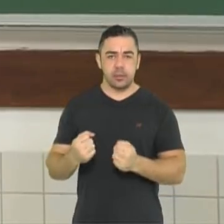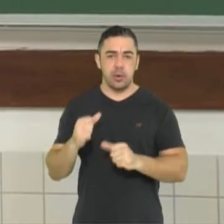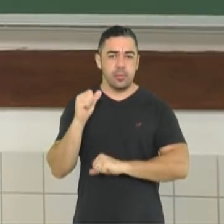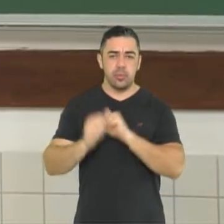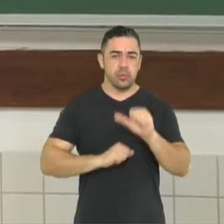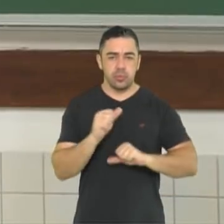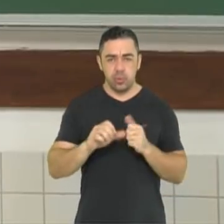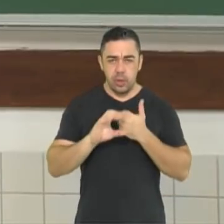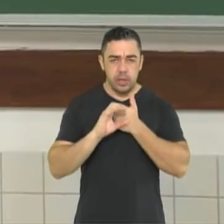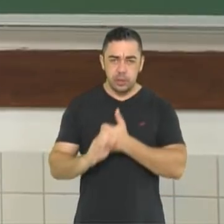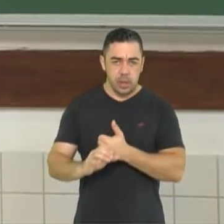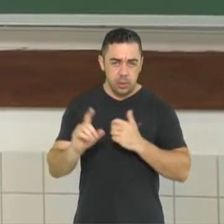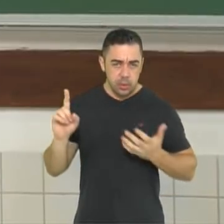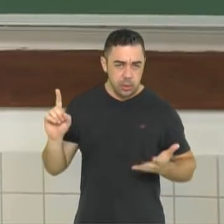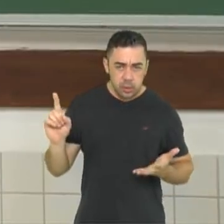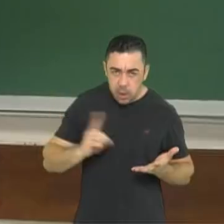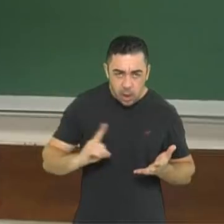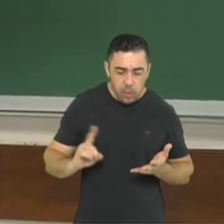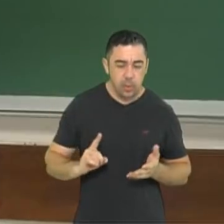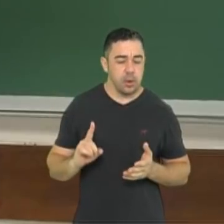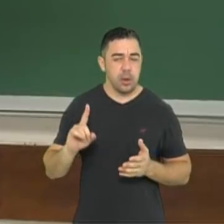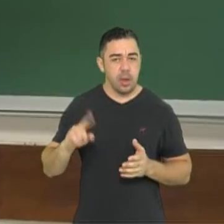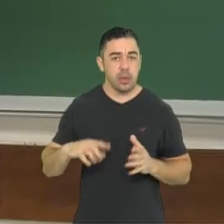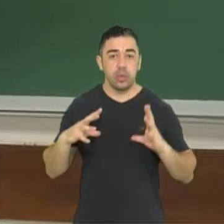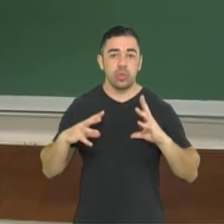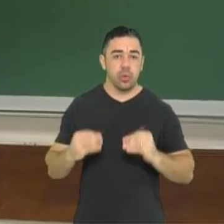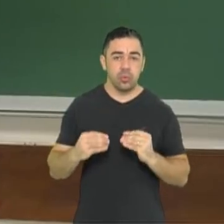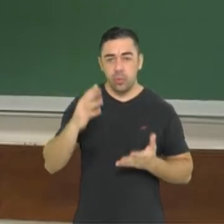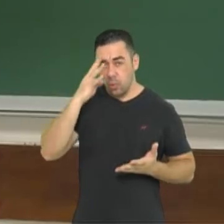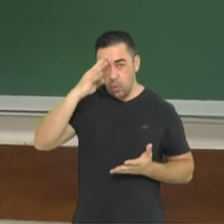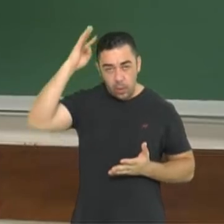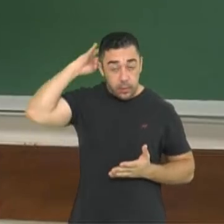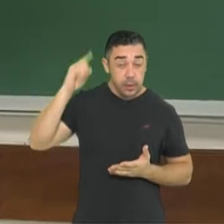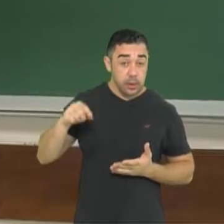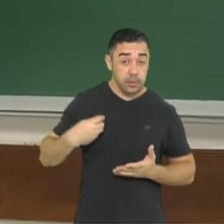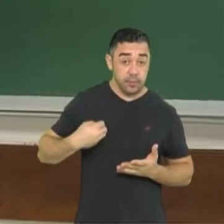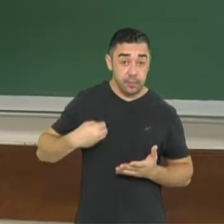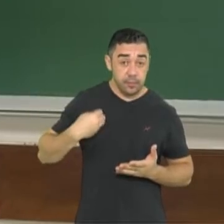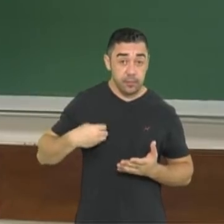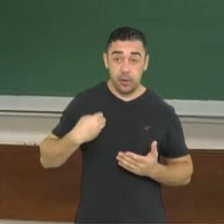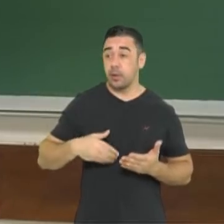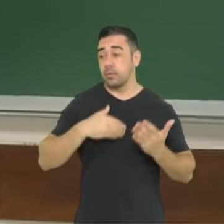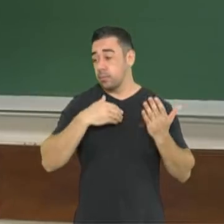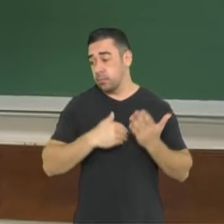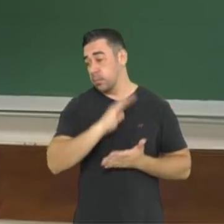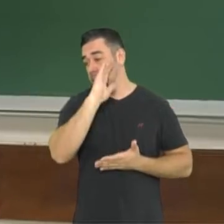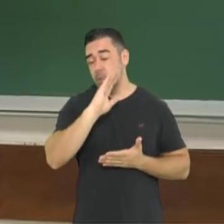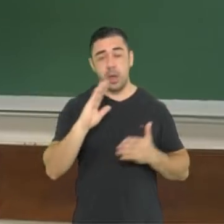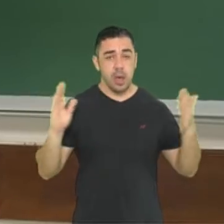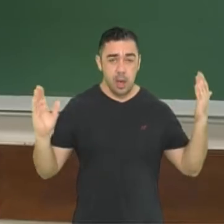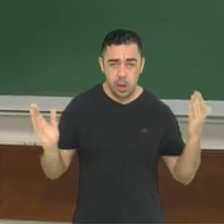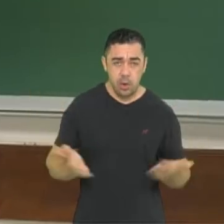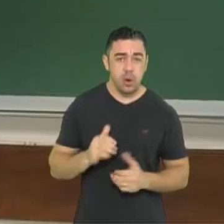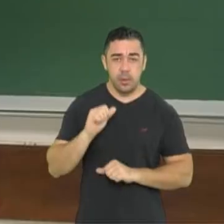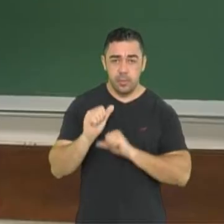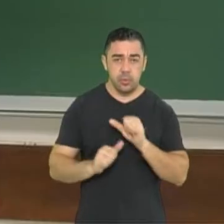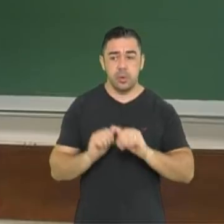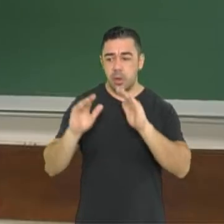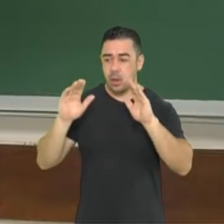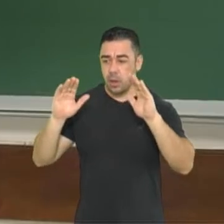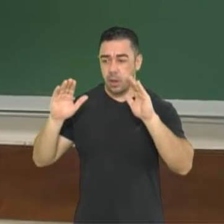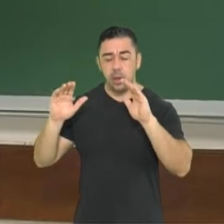se converter ao cristianismo, ou também que todos os romanos que viviam naquela região passaram também a